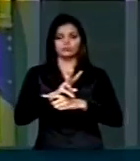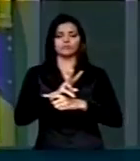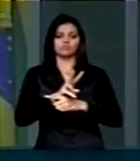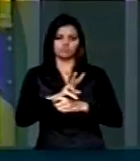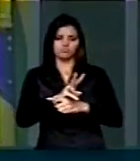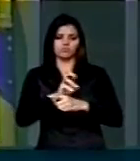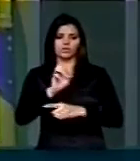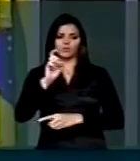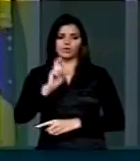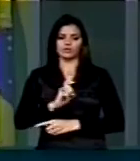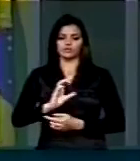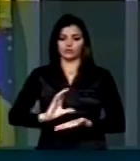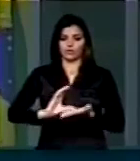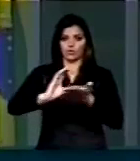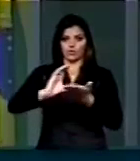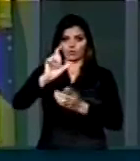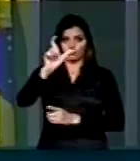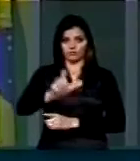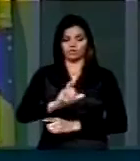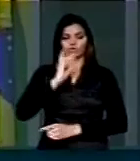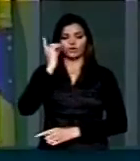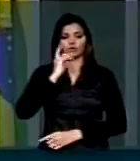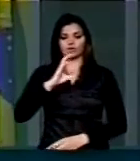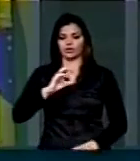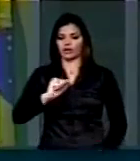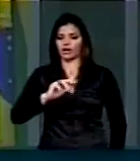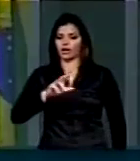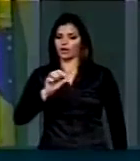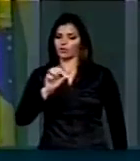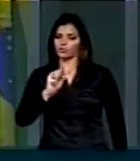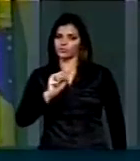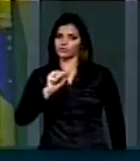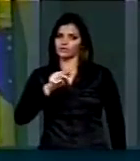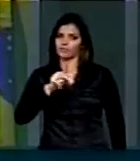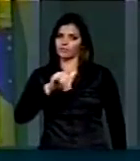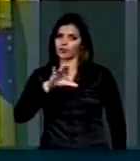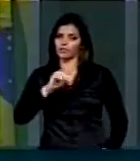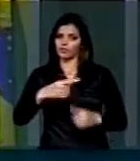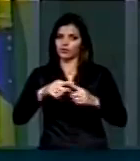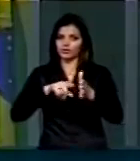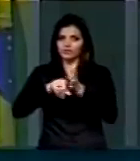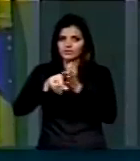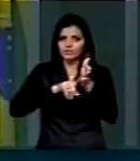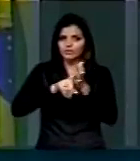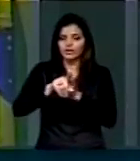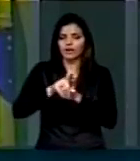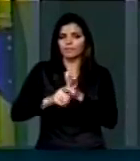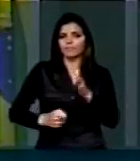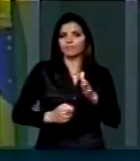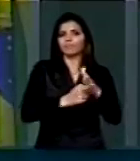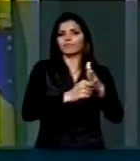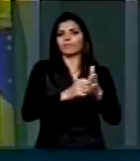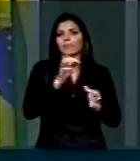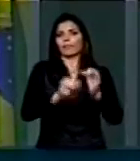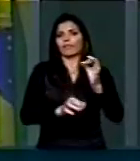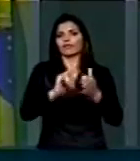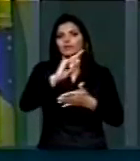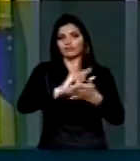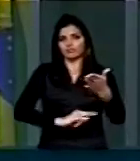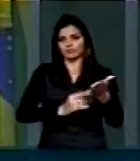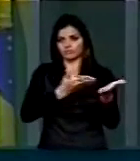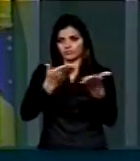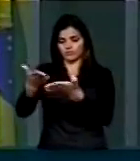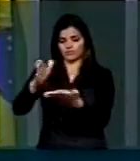propriedade pelo ex-conselheiro, deputado Carlos Sampaio, ao examinar a representação que veio às